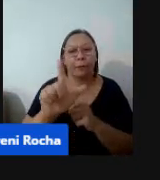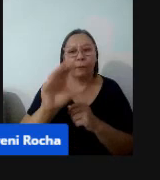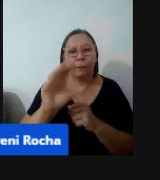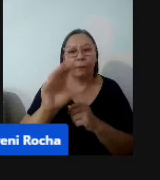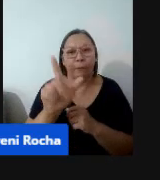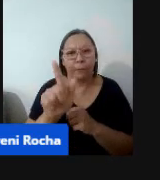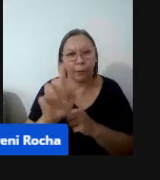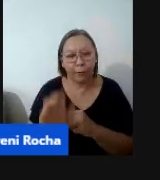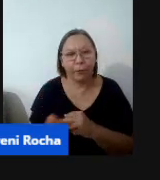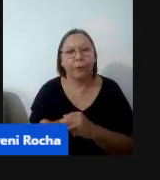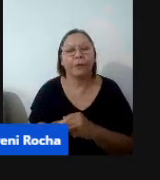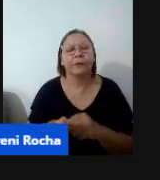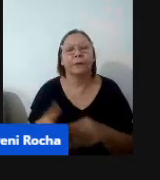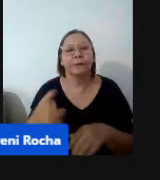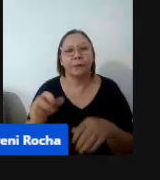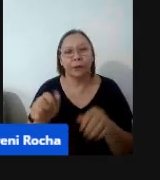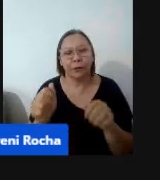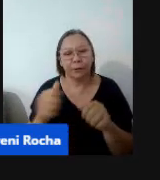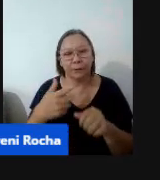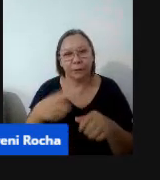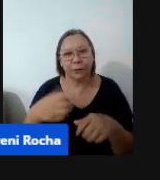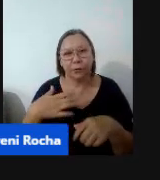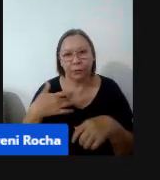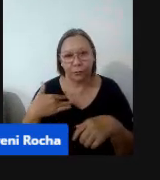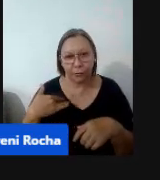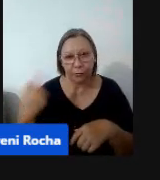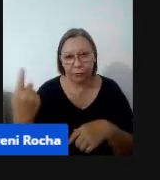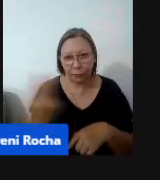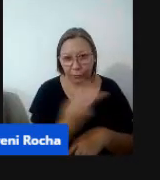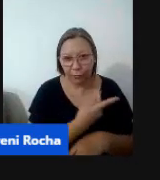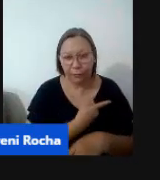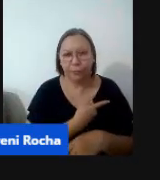à disposição para atendê-los da melhor maneira possível.